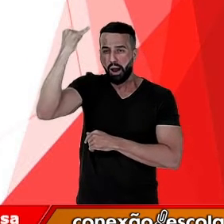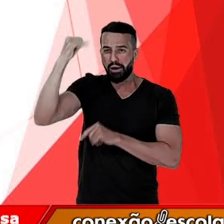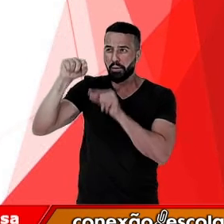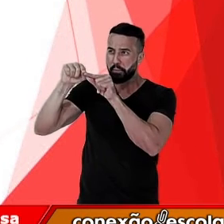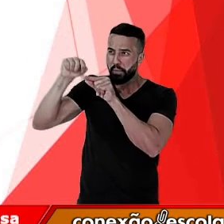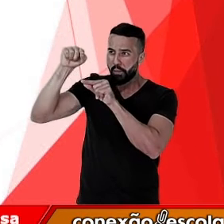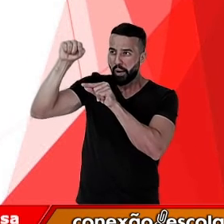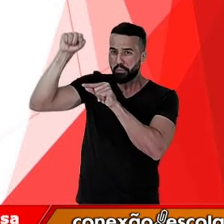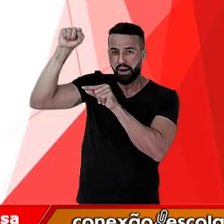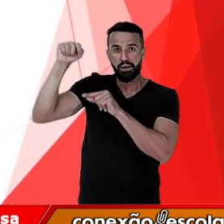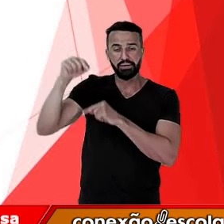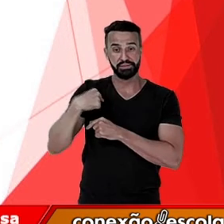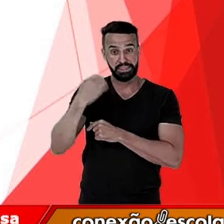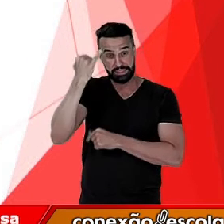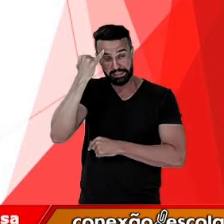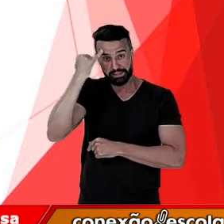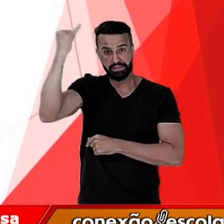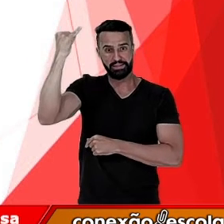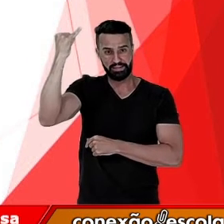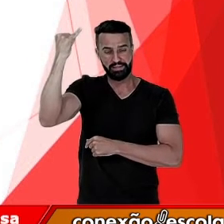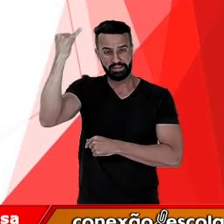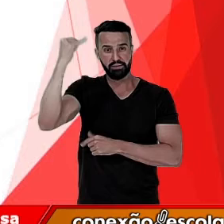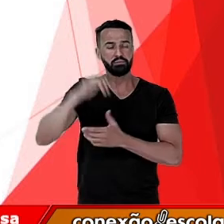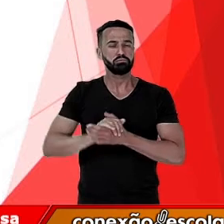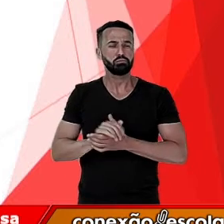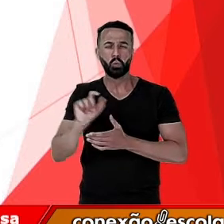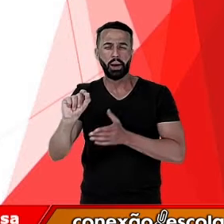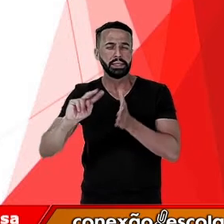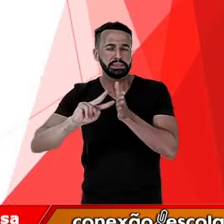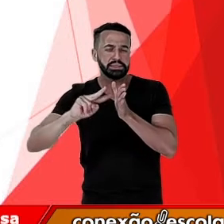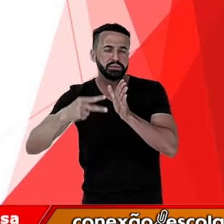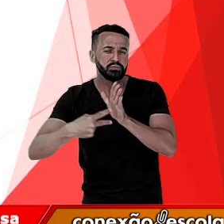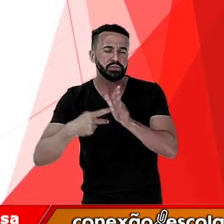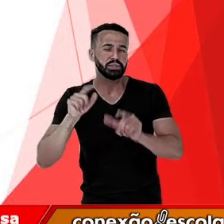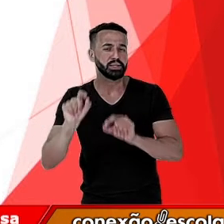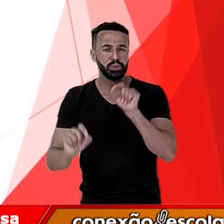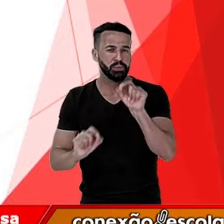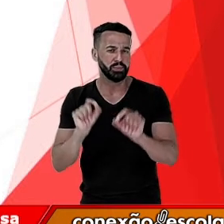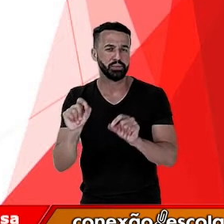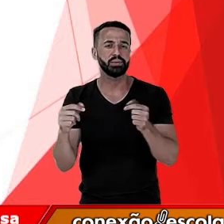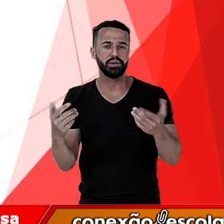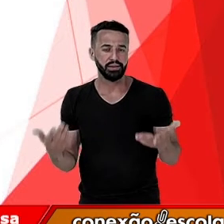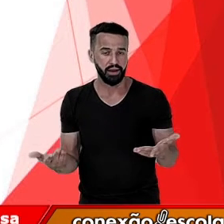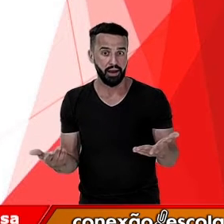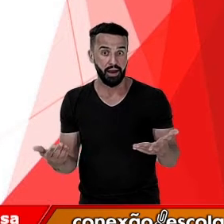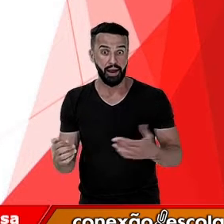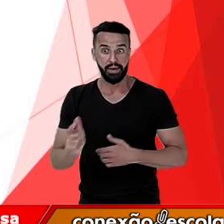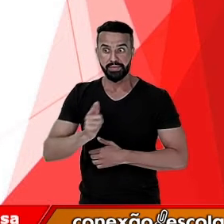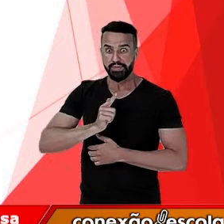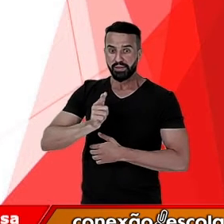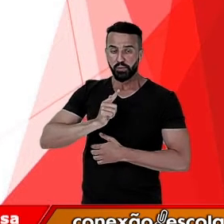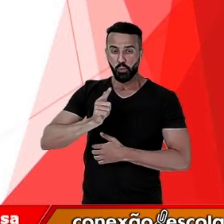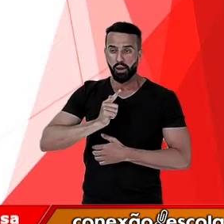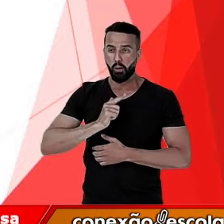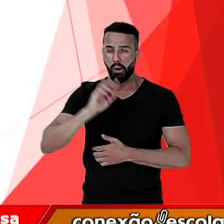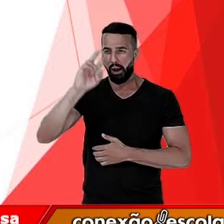do Seninha. Essa lâmpada significa que houve uma